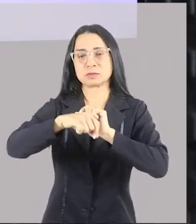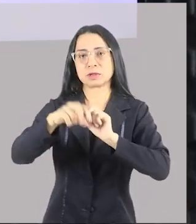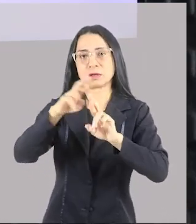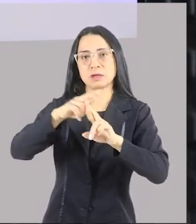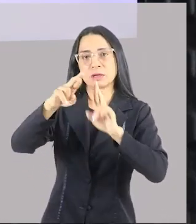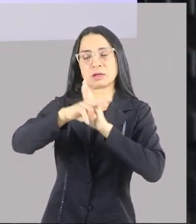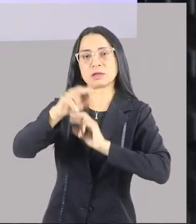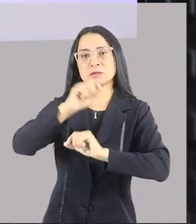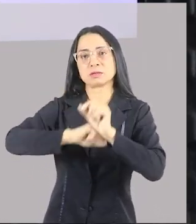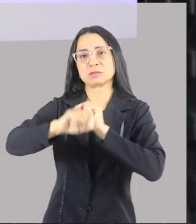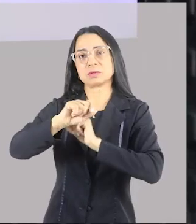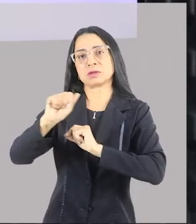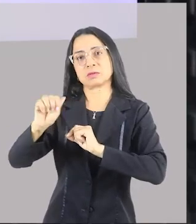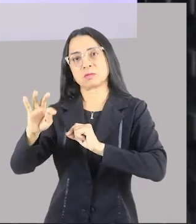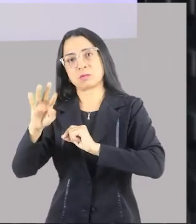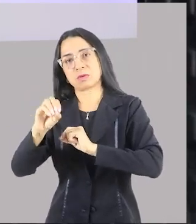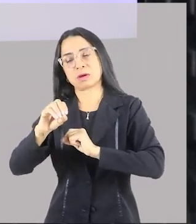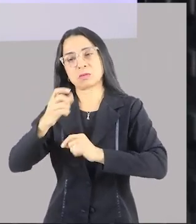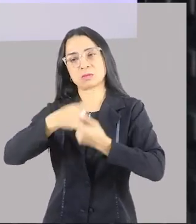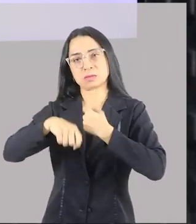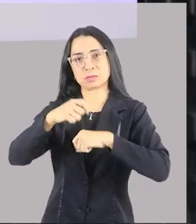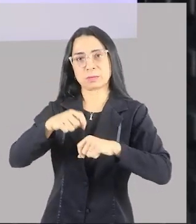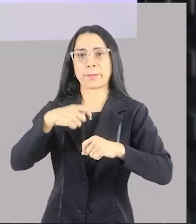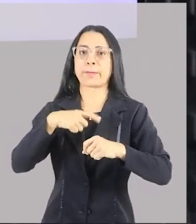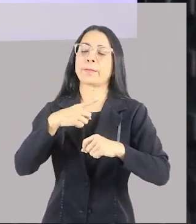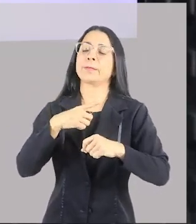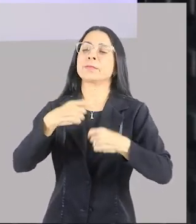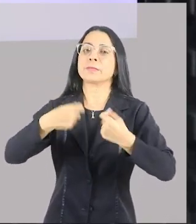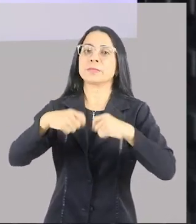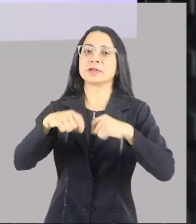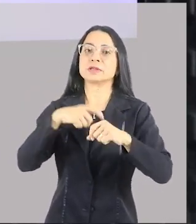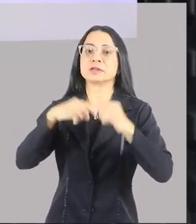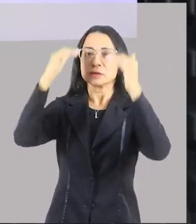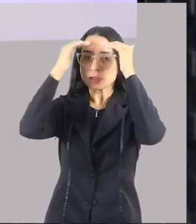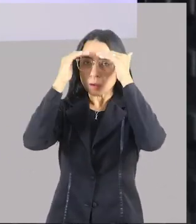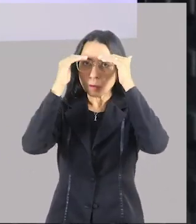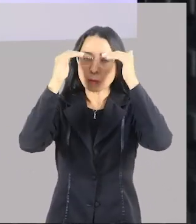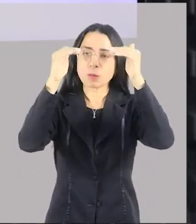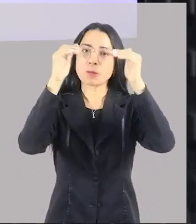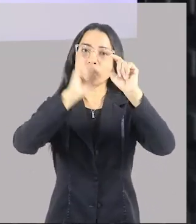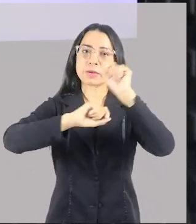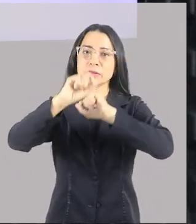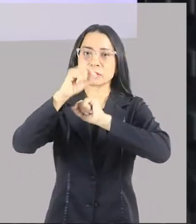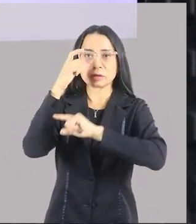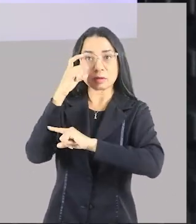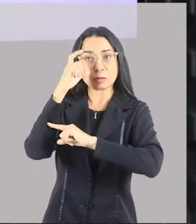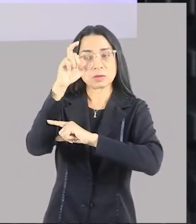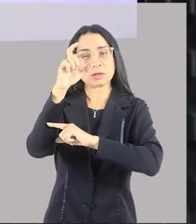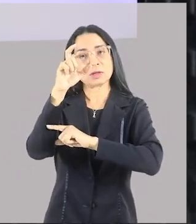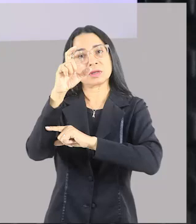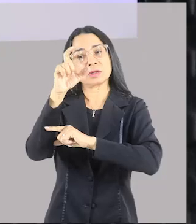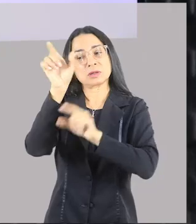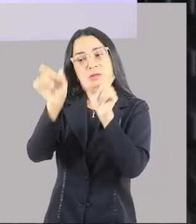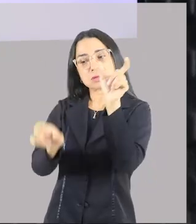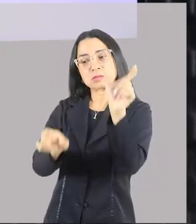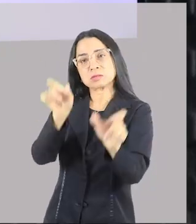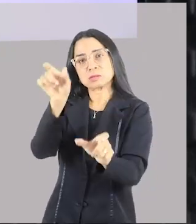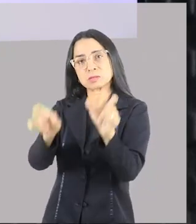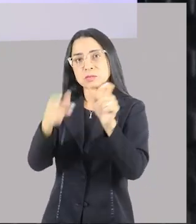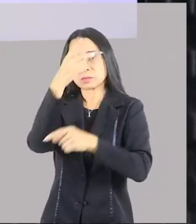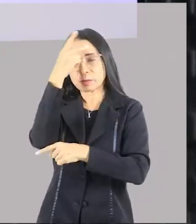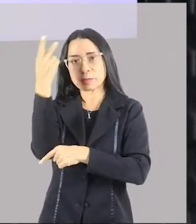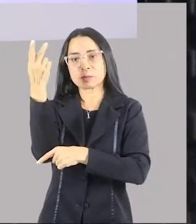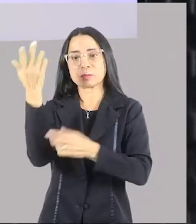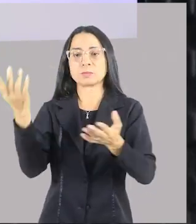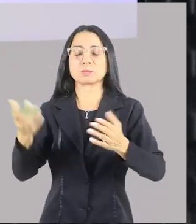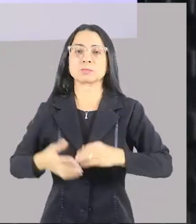administrativo, claramente ele tem que corresponder, tem que obedecer o interesse da coletividade, que é, nesse caso,